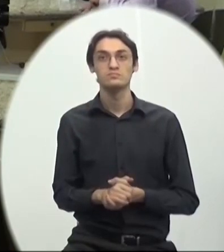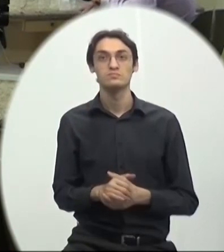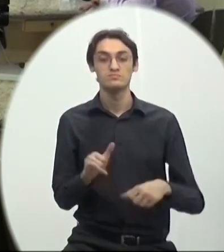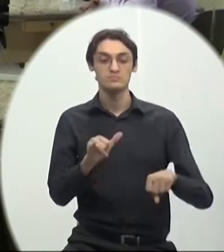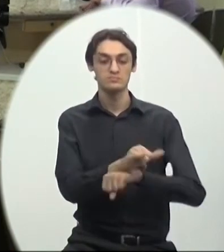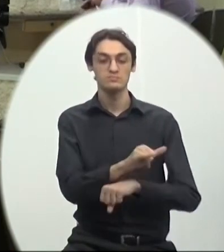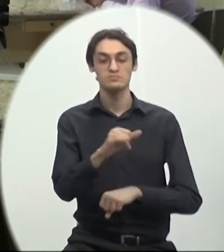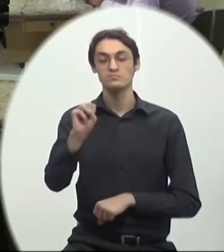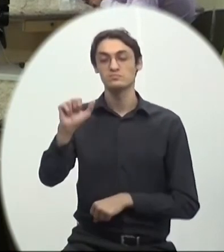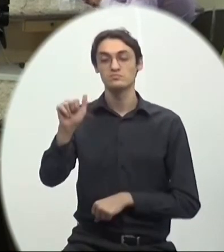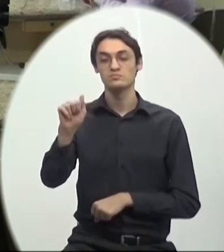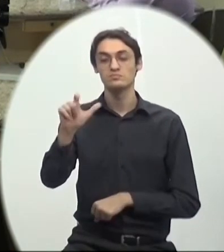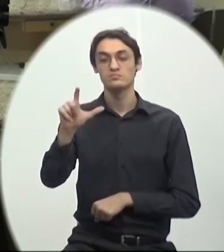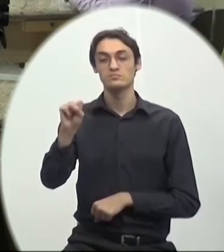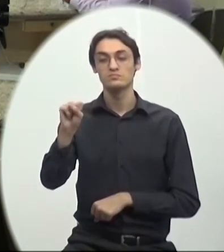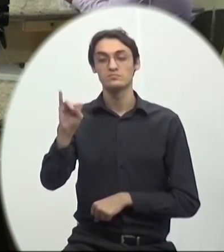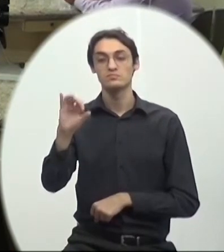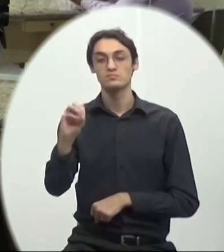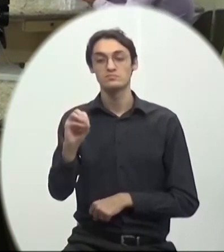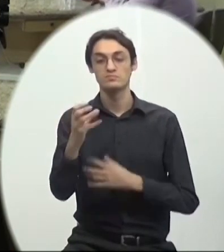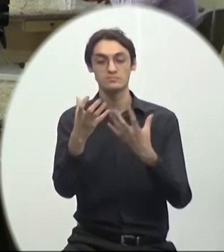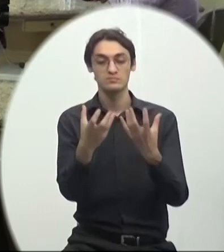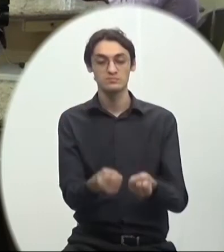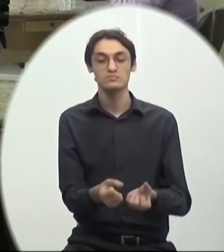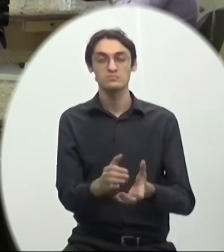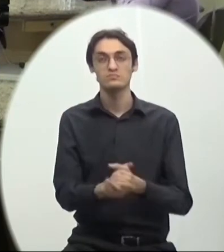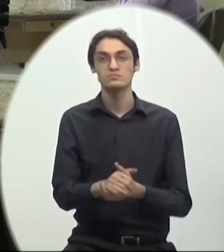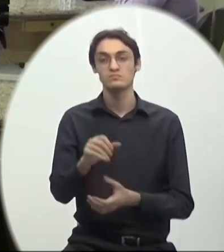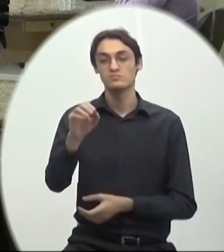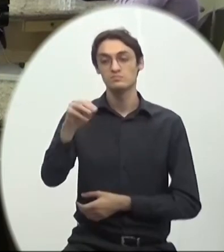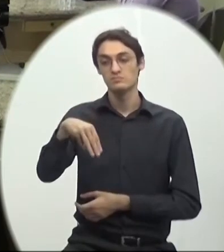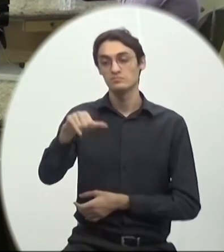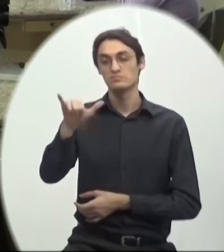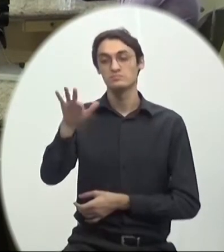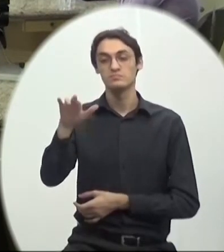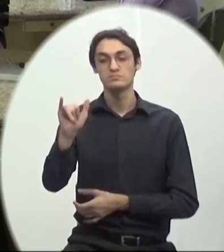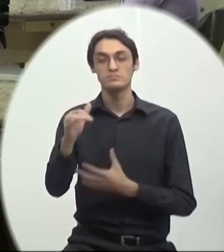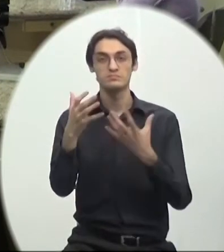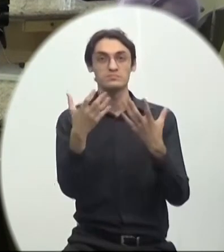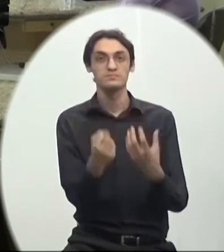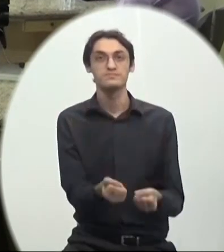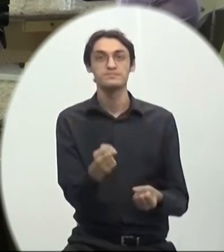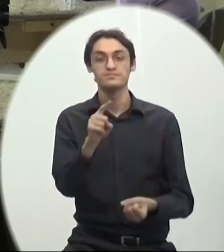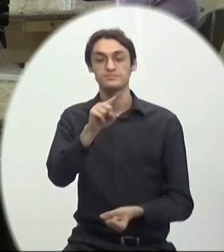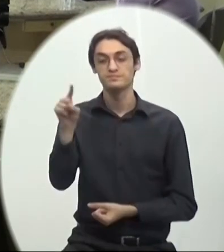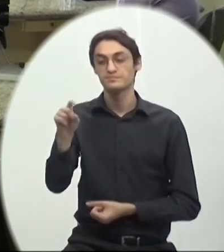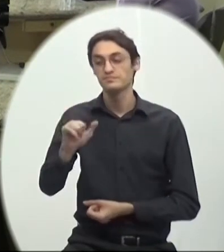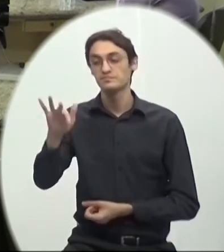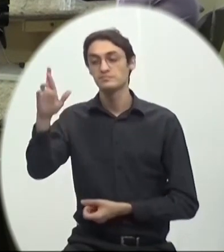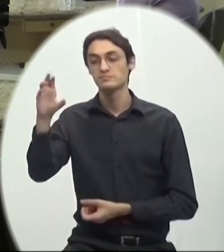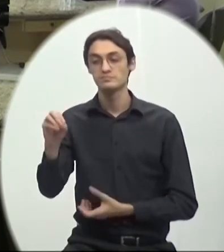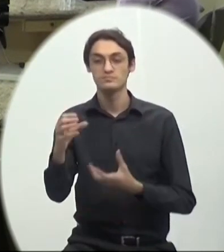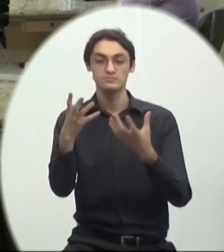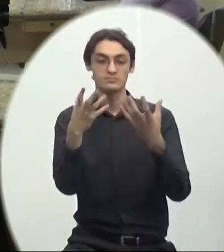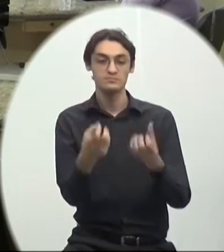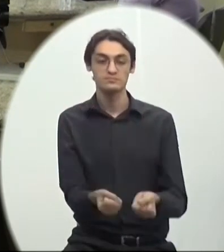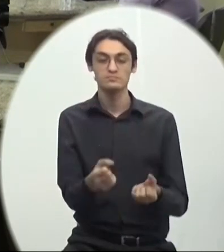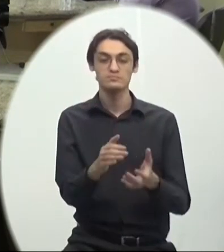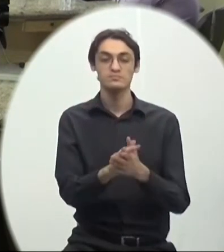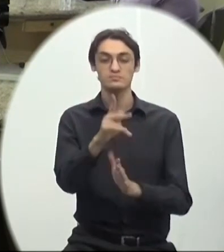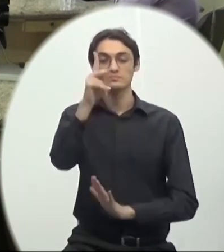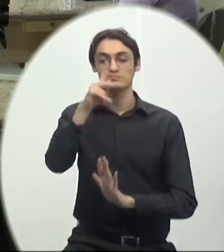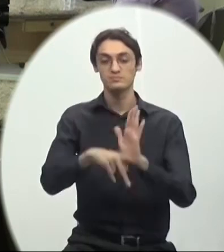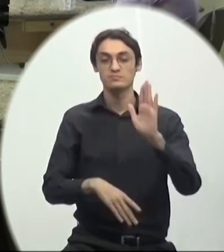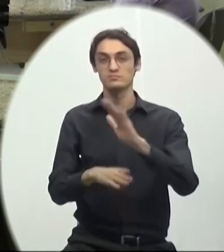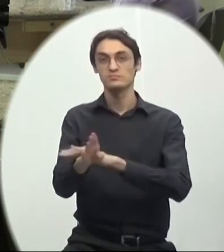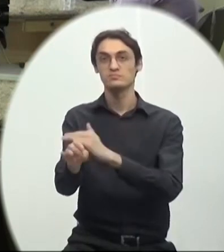Ausente, vereador Salésio Lima. Favorável, vereador Miriam D'Agostin. Favorável, vereador Zário Casagrande. Favorável. O projeto